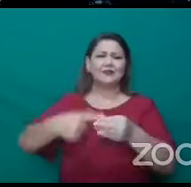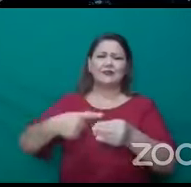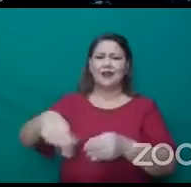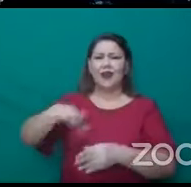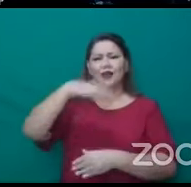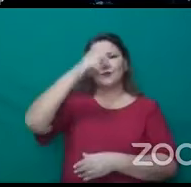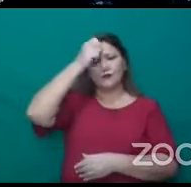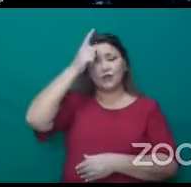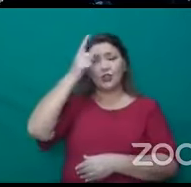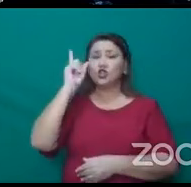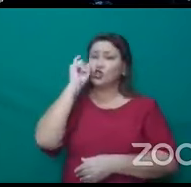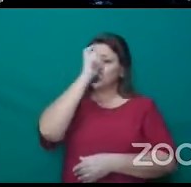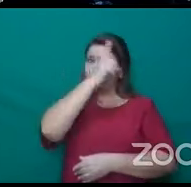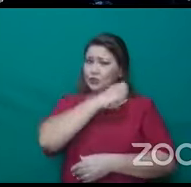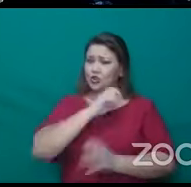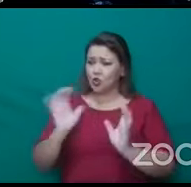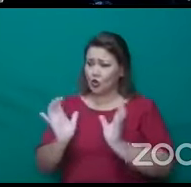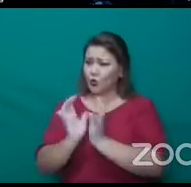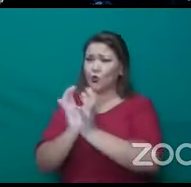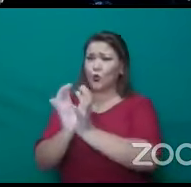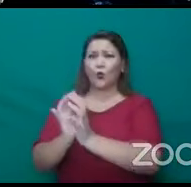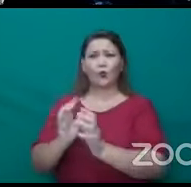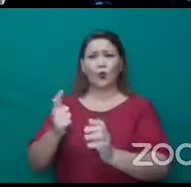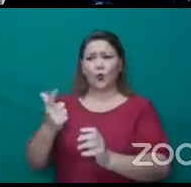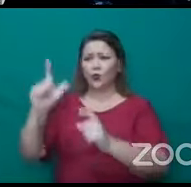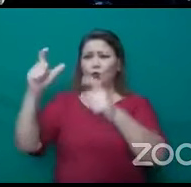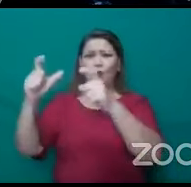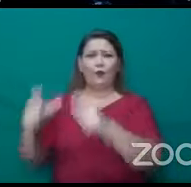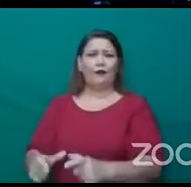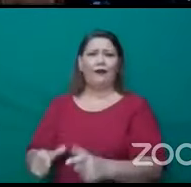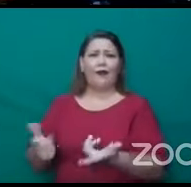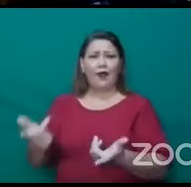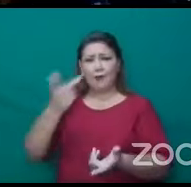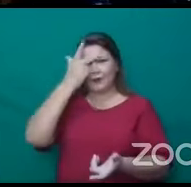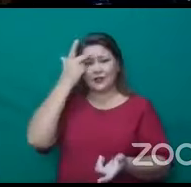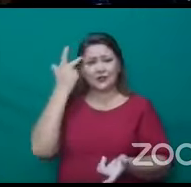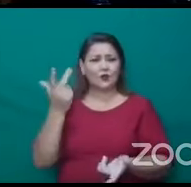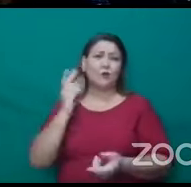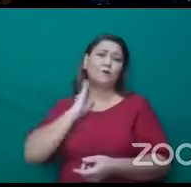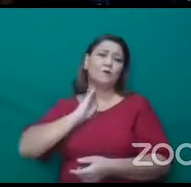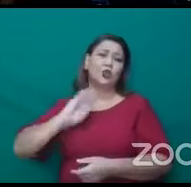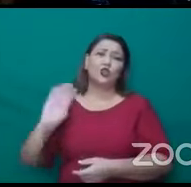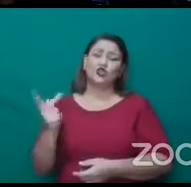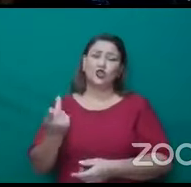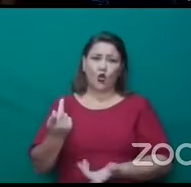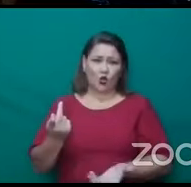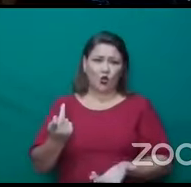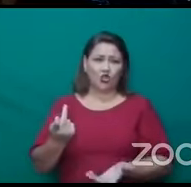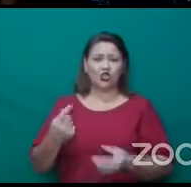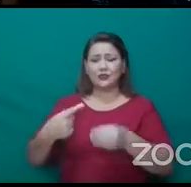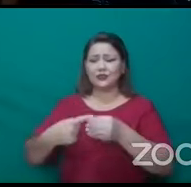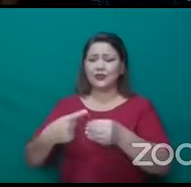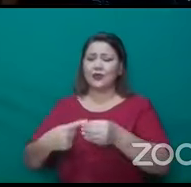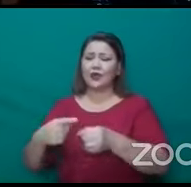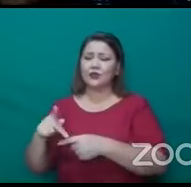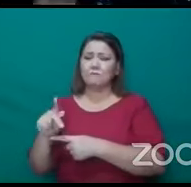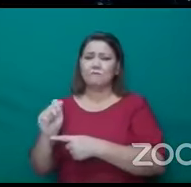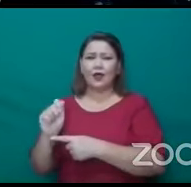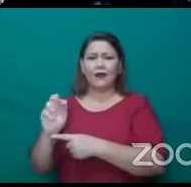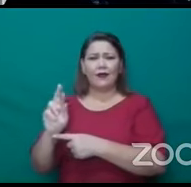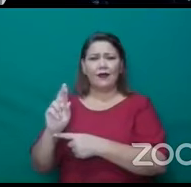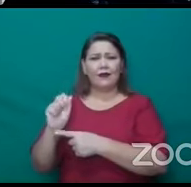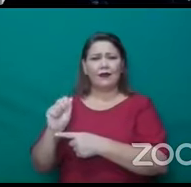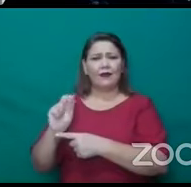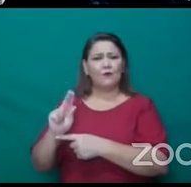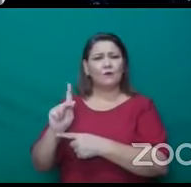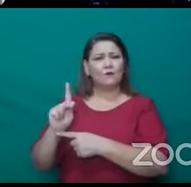muito difícil. Você está levando uma equipe inteira para outro lugar, porque todo mundo aqui de Belo Horizonte. E Paraopeba dá pelo menos uns 3 horas, mais ou menos,